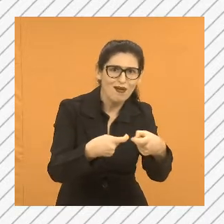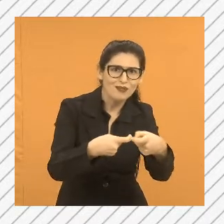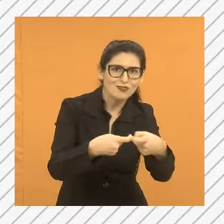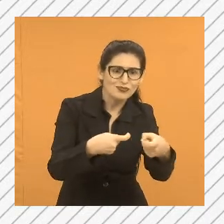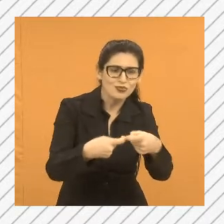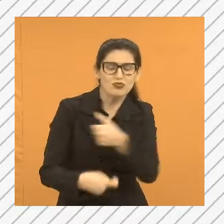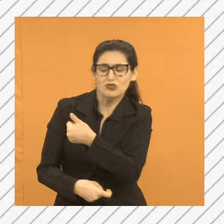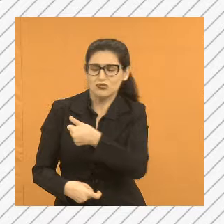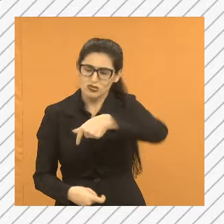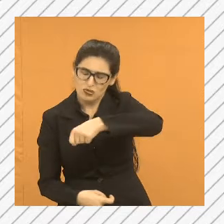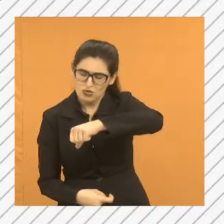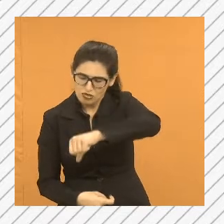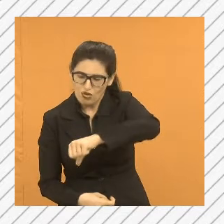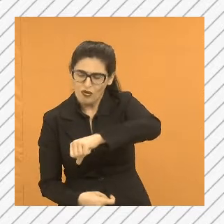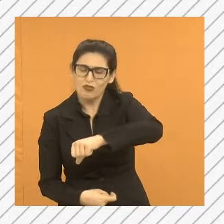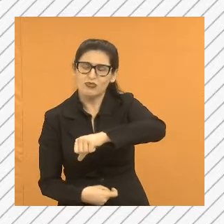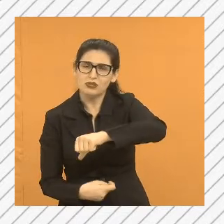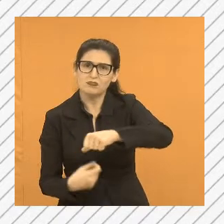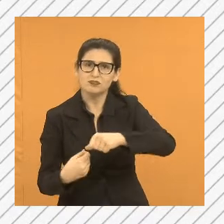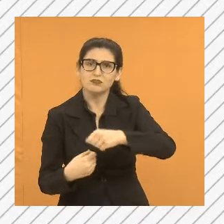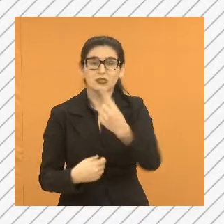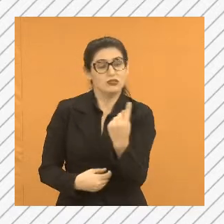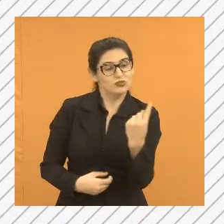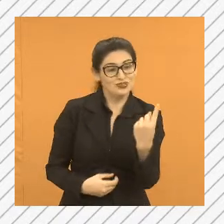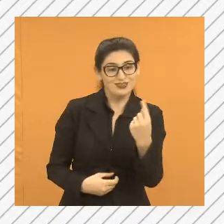para 17%.